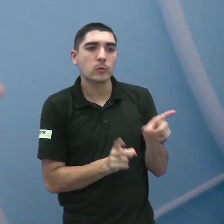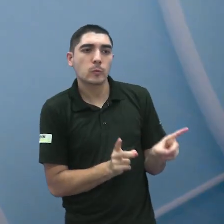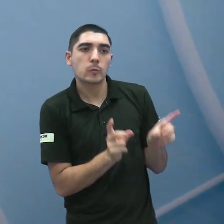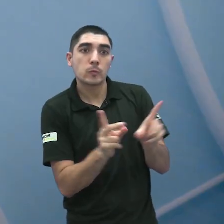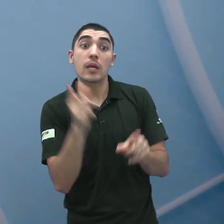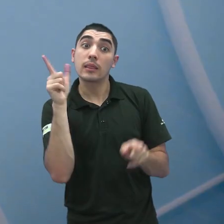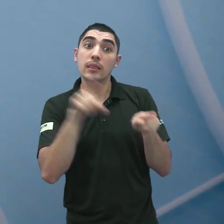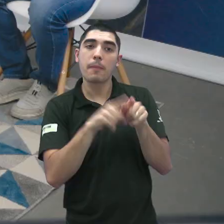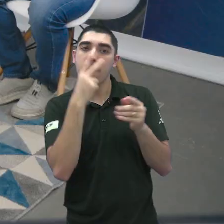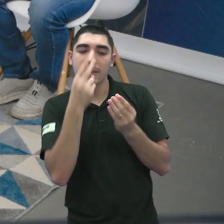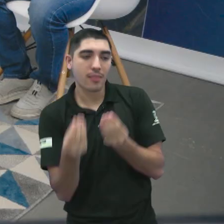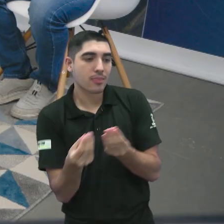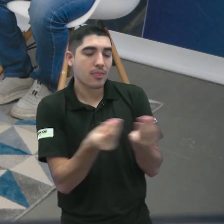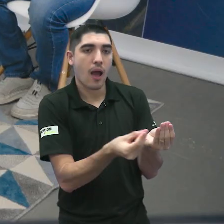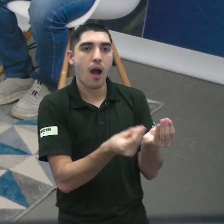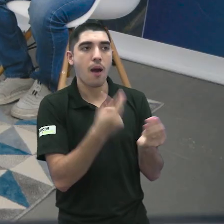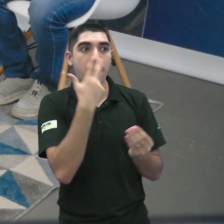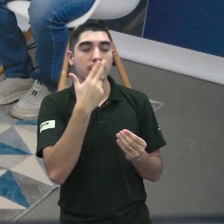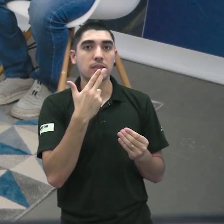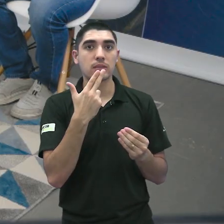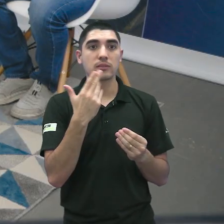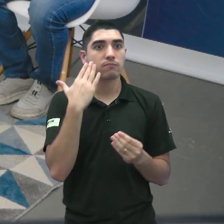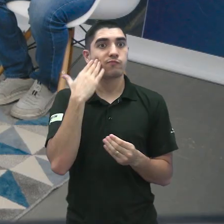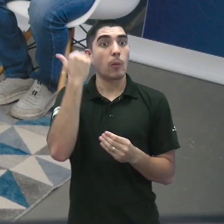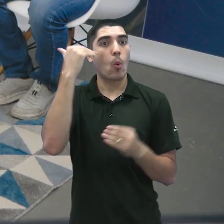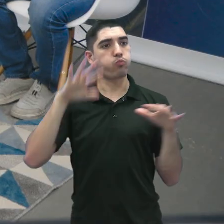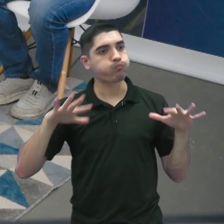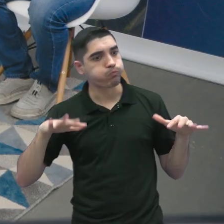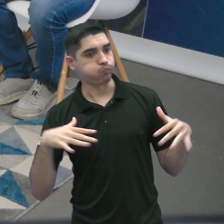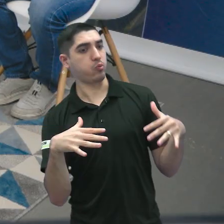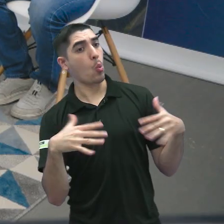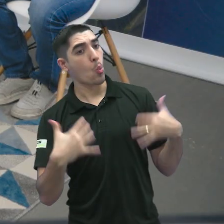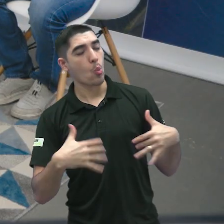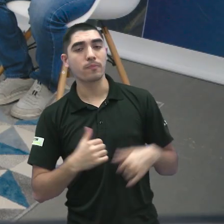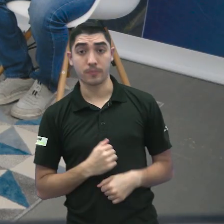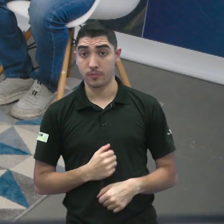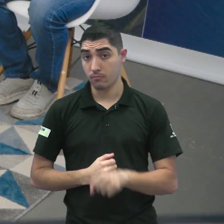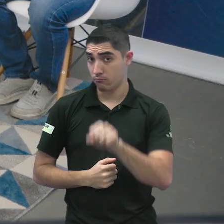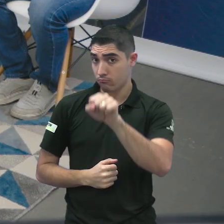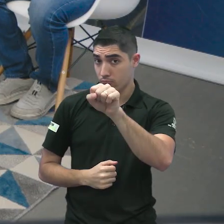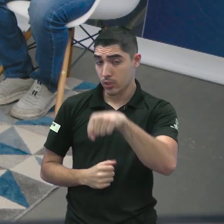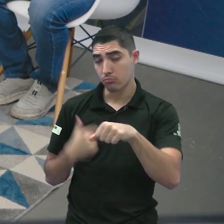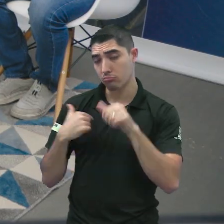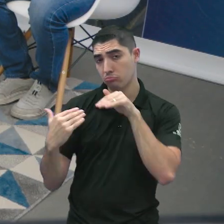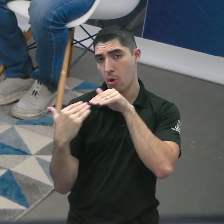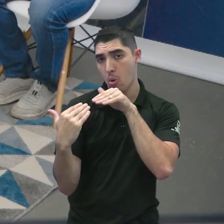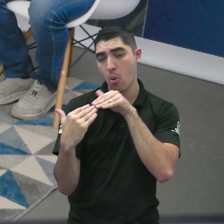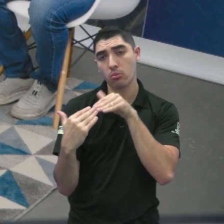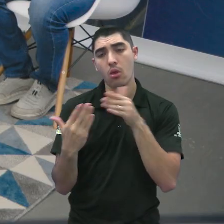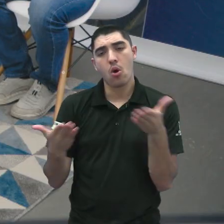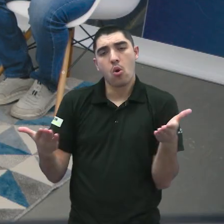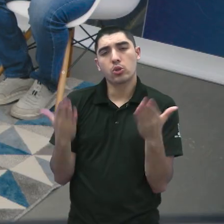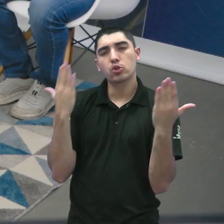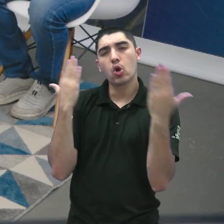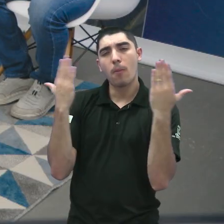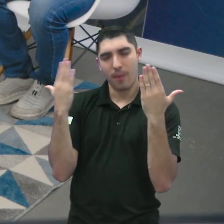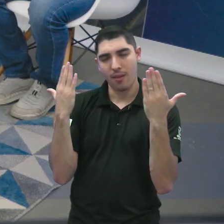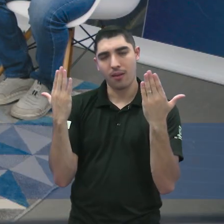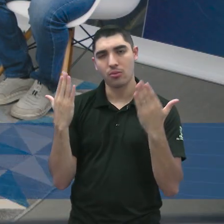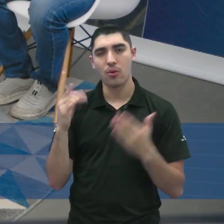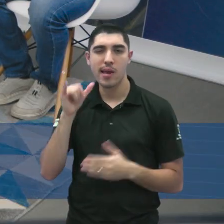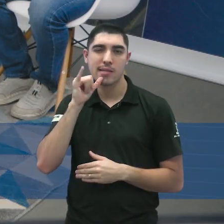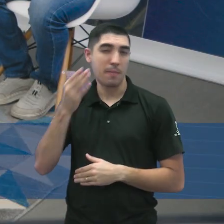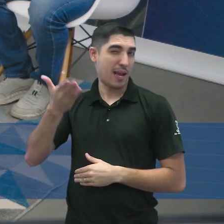confirma isso? Sim, eu acredito que sim, porque o que acontece hoje, anteriormente, vamos pensar no mundo